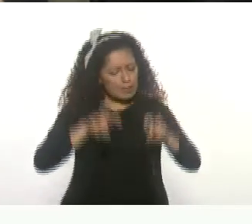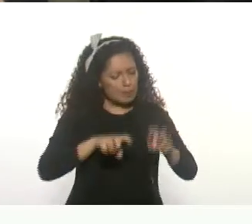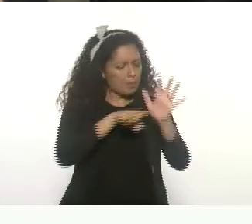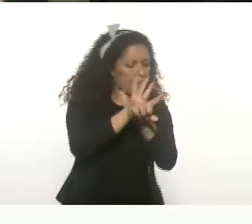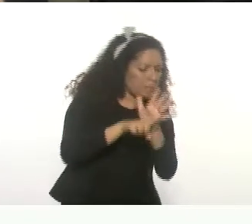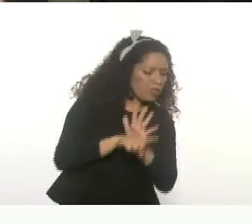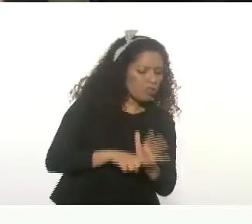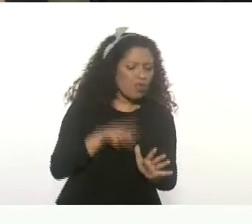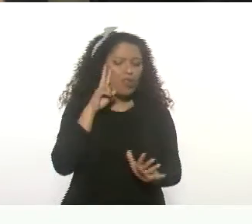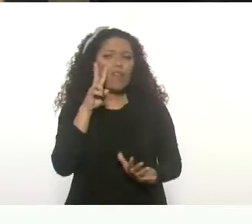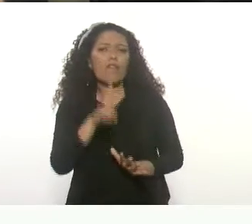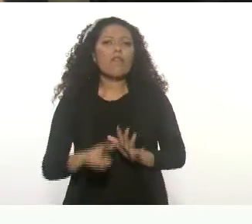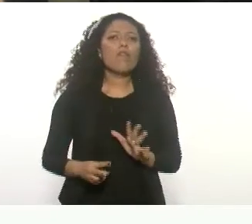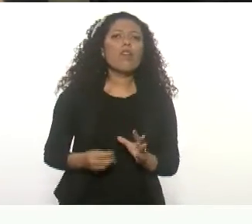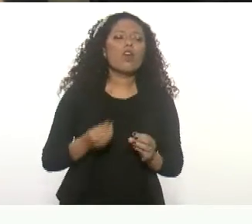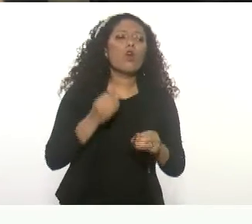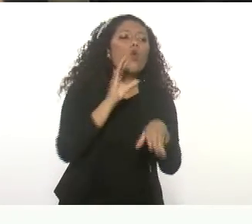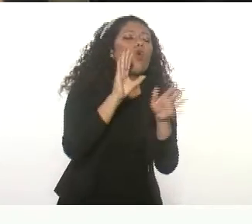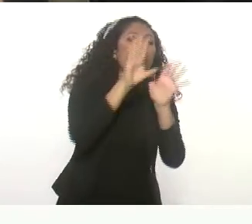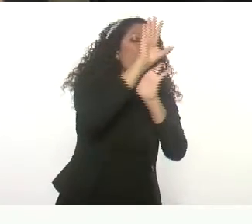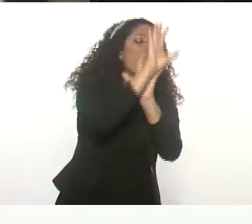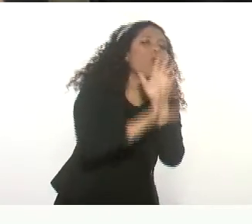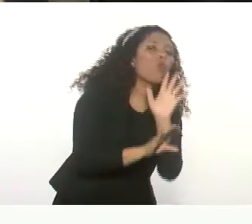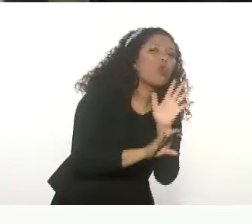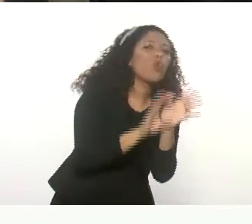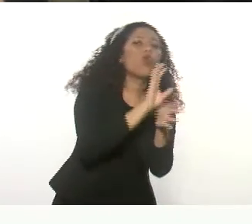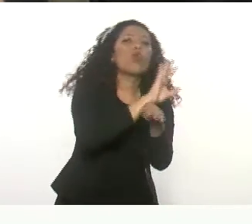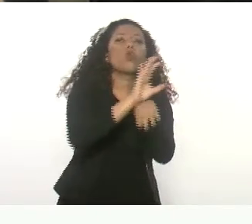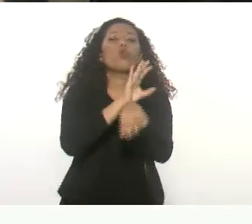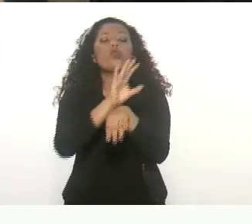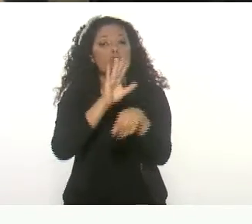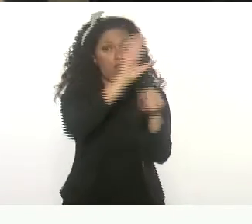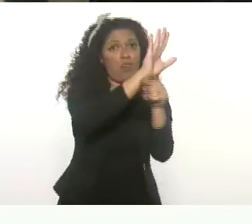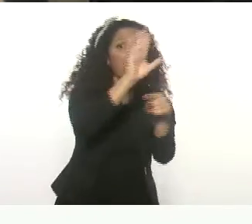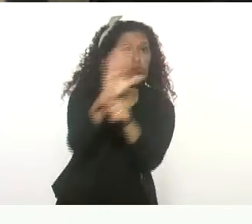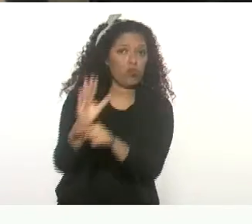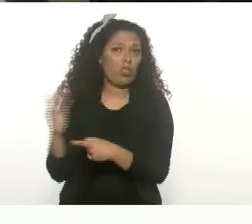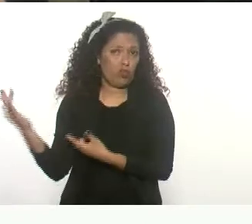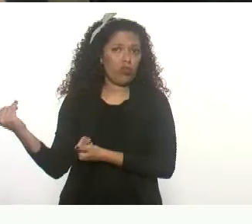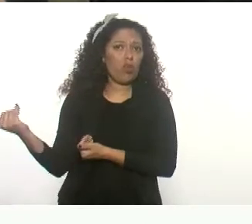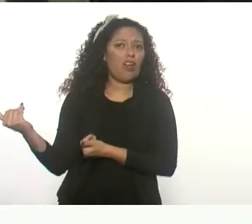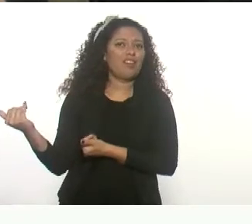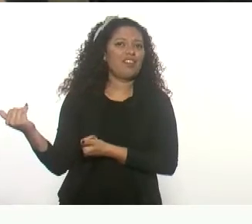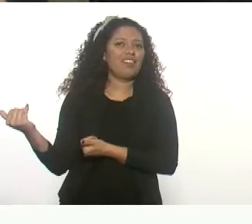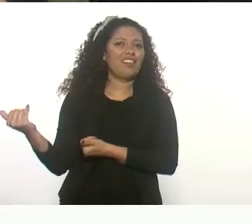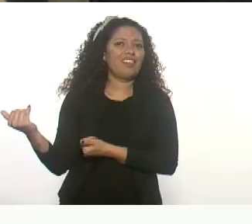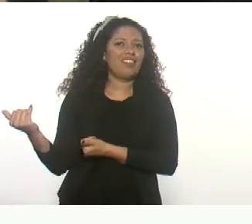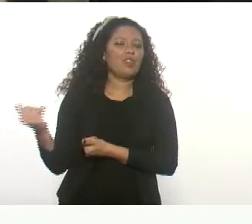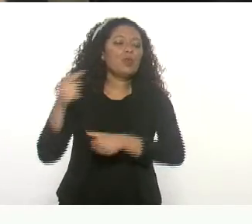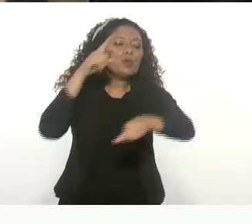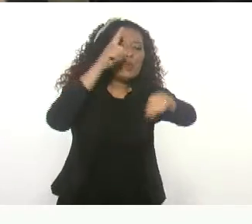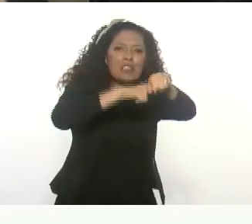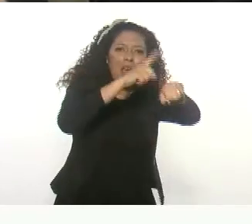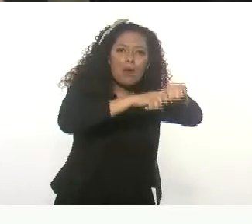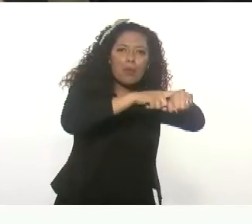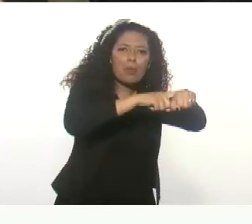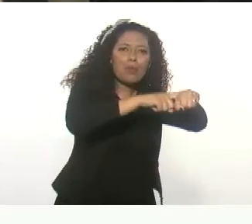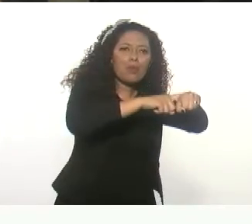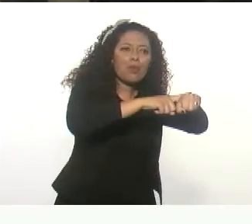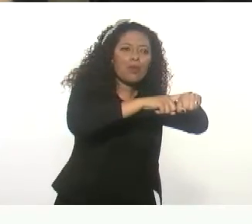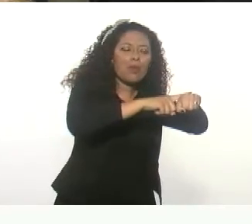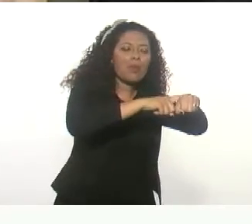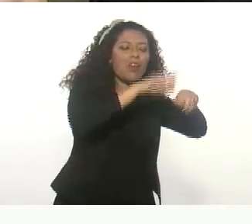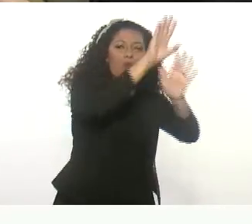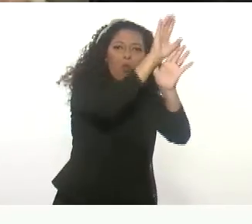ver quais serão os cursos que de fato vai ser agregado para esses jovens, a qualidade e o tempo vai ser fundamental, porque de